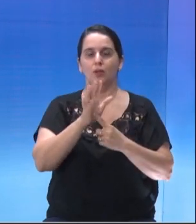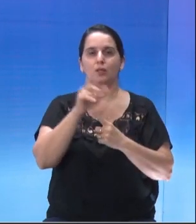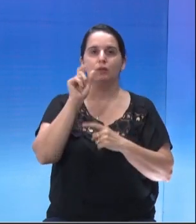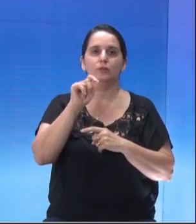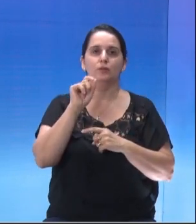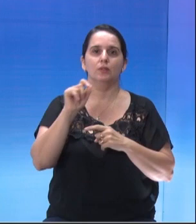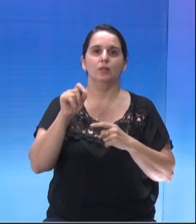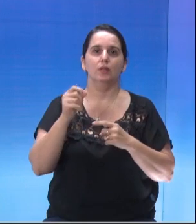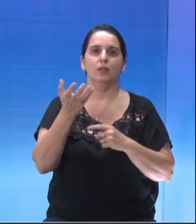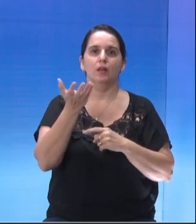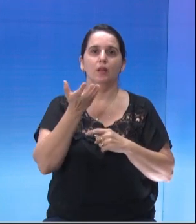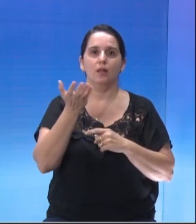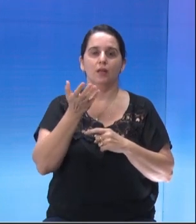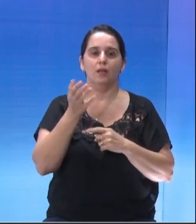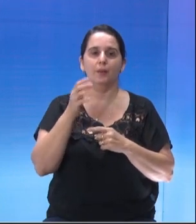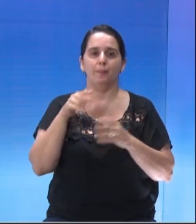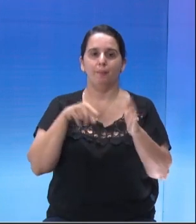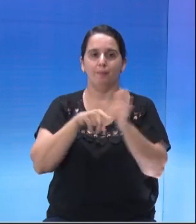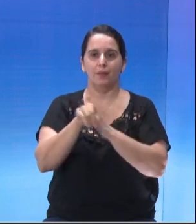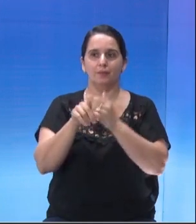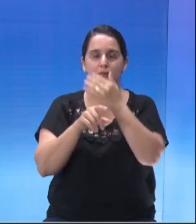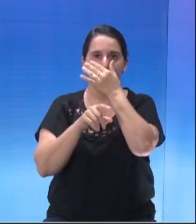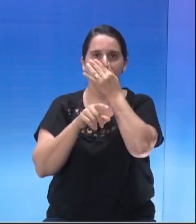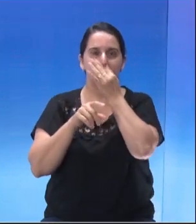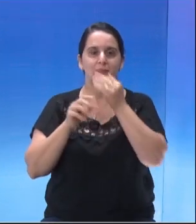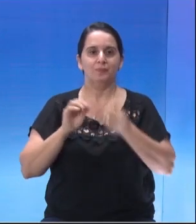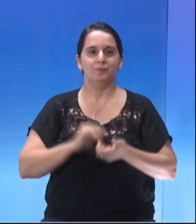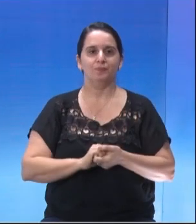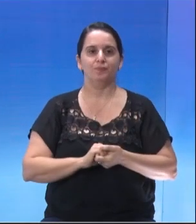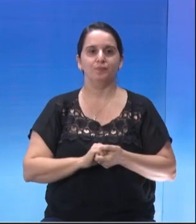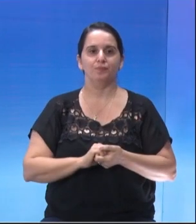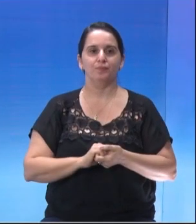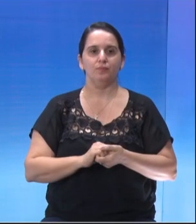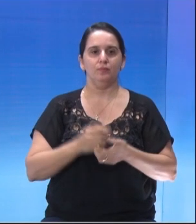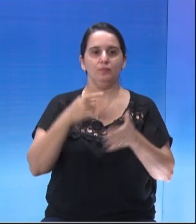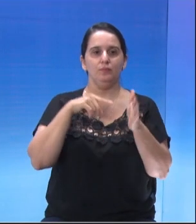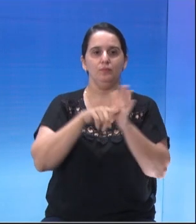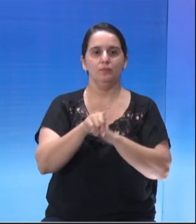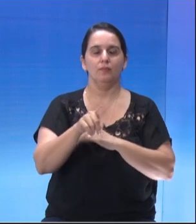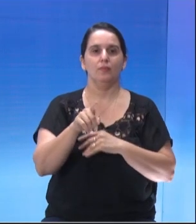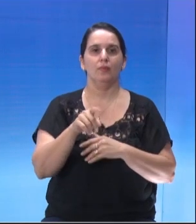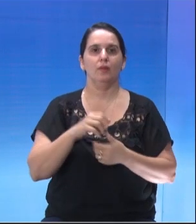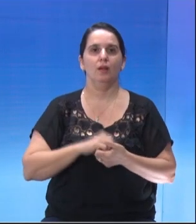o segundo é que nos direciona. Então, vamos lá para a questão A.